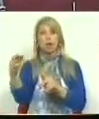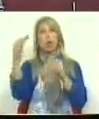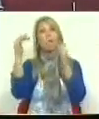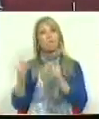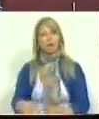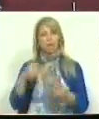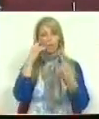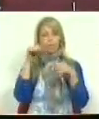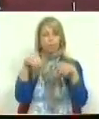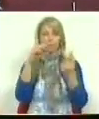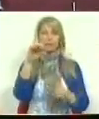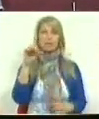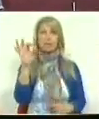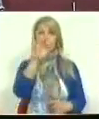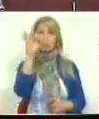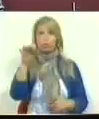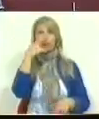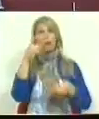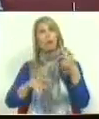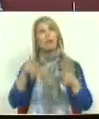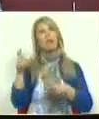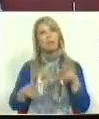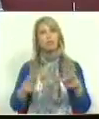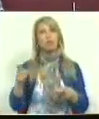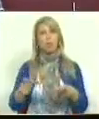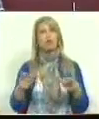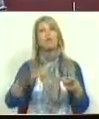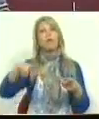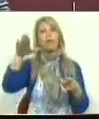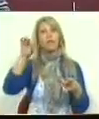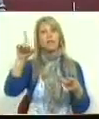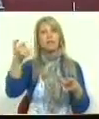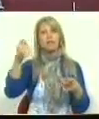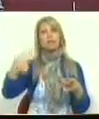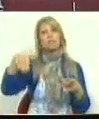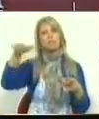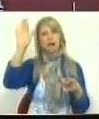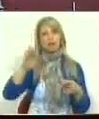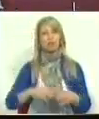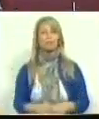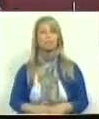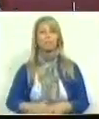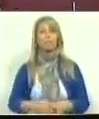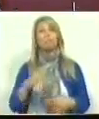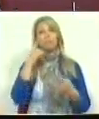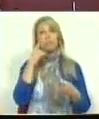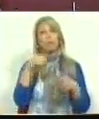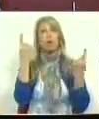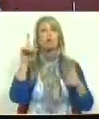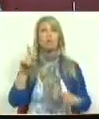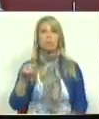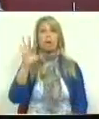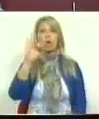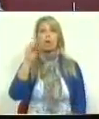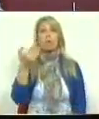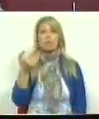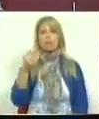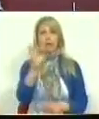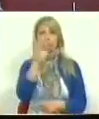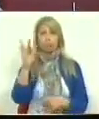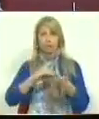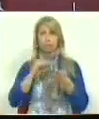60% dos arrendatários têm mais de 65 anos. Mostram ainda que 47% dos